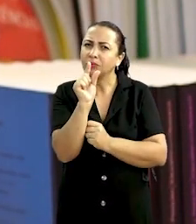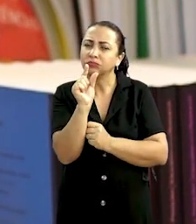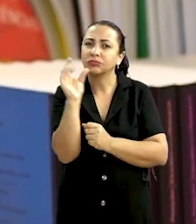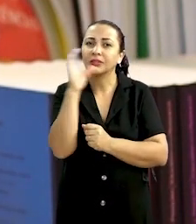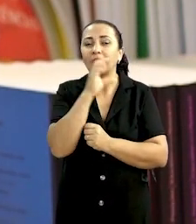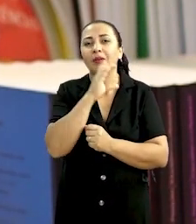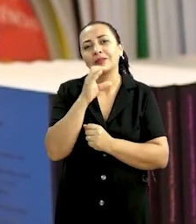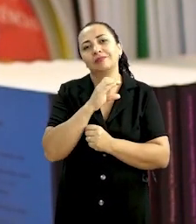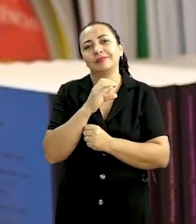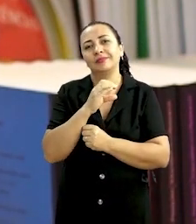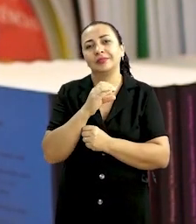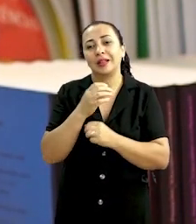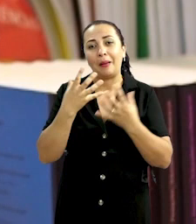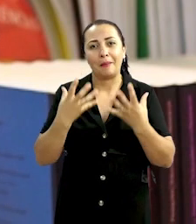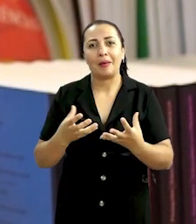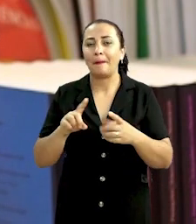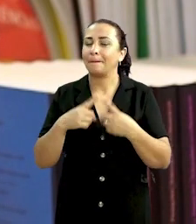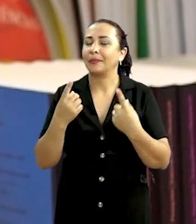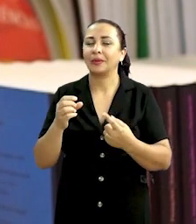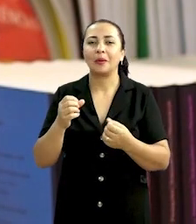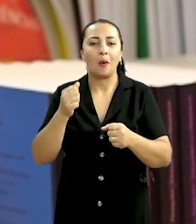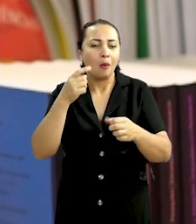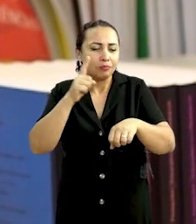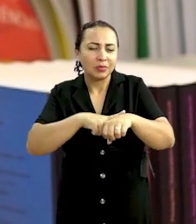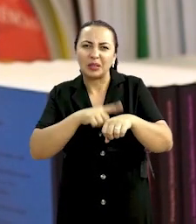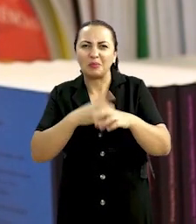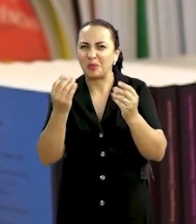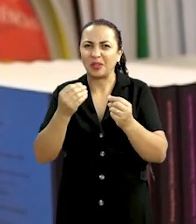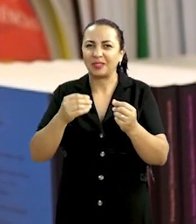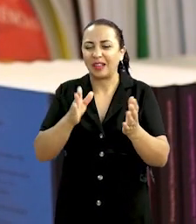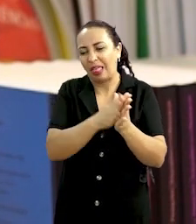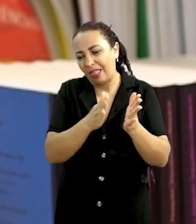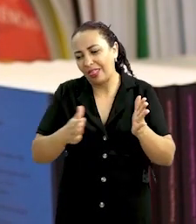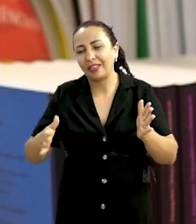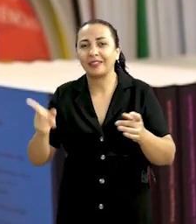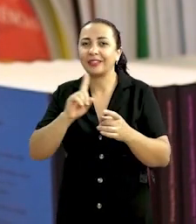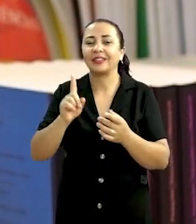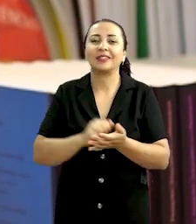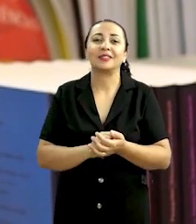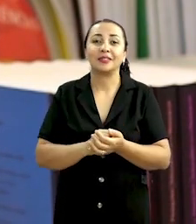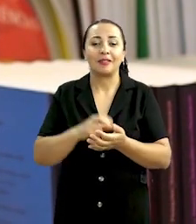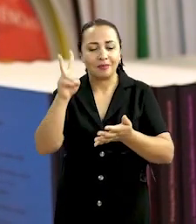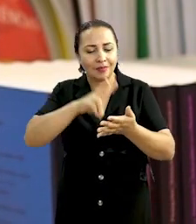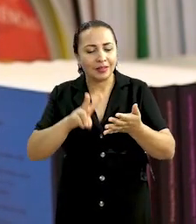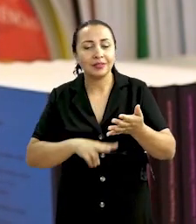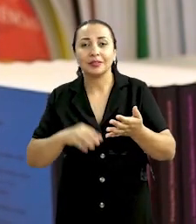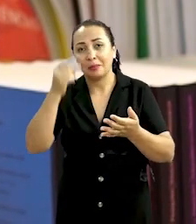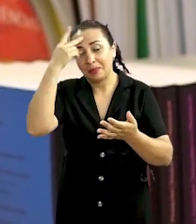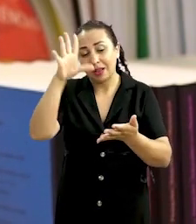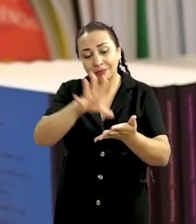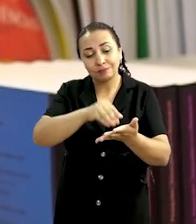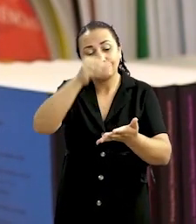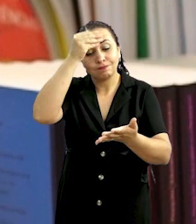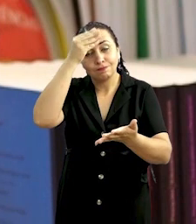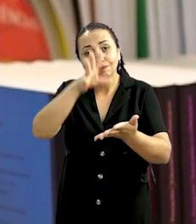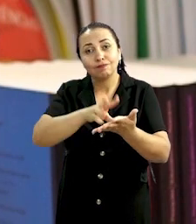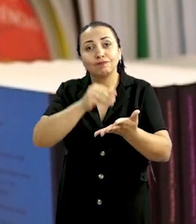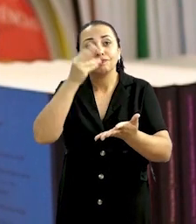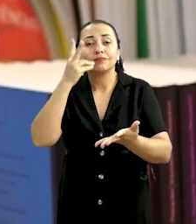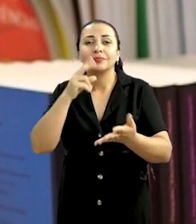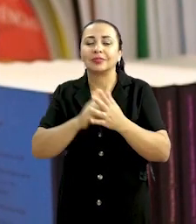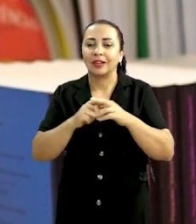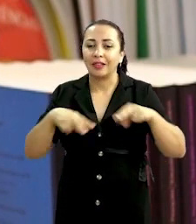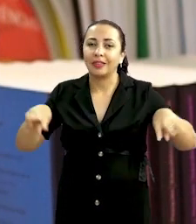mas curta, então o tempo para a leitura não vai exigir tanto, mas vai se exigir um tempo para poder extrair